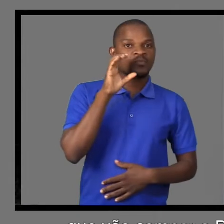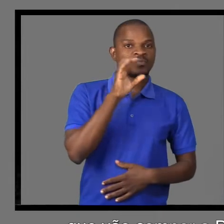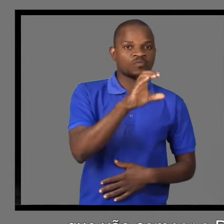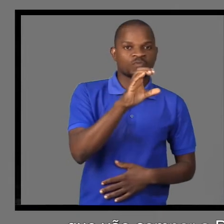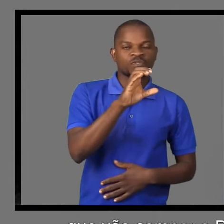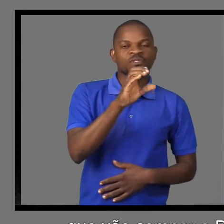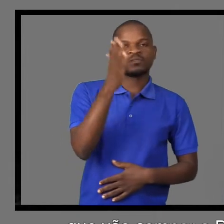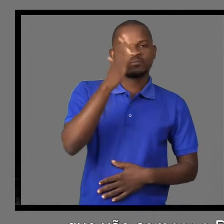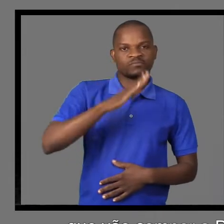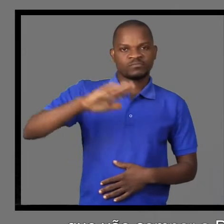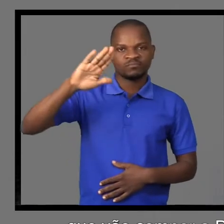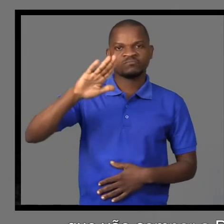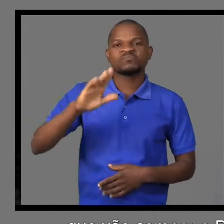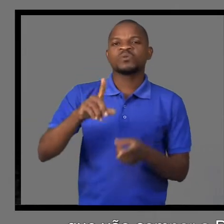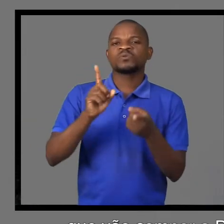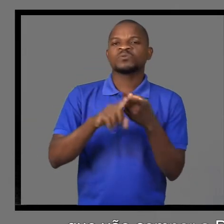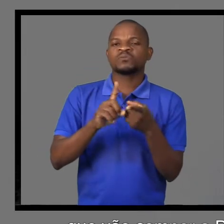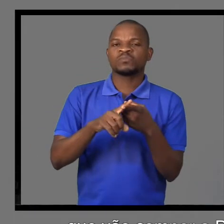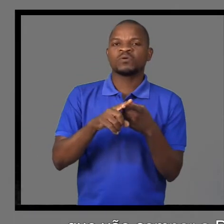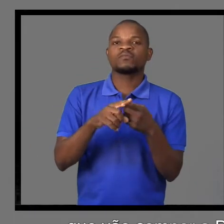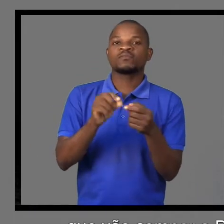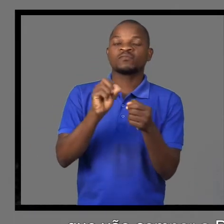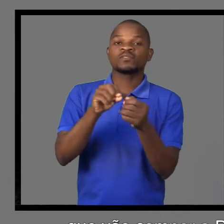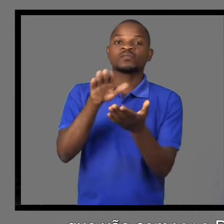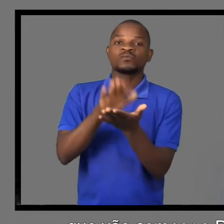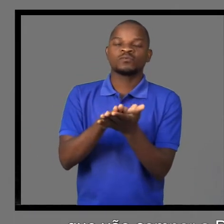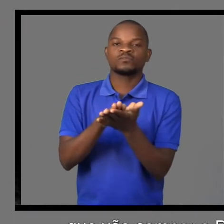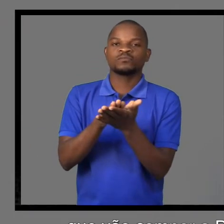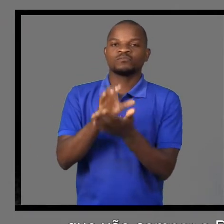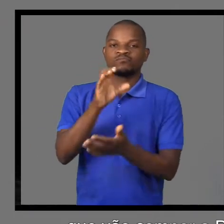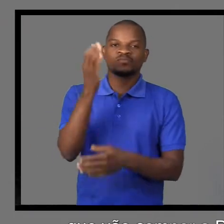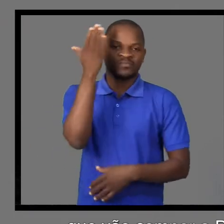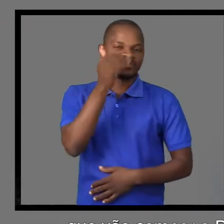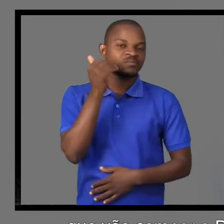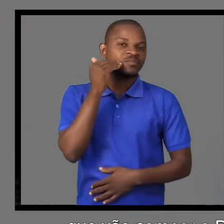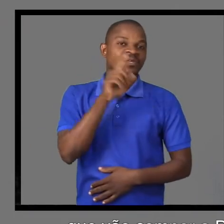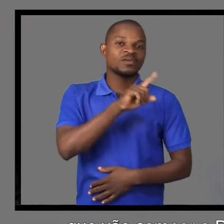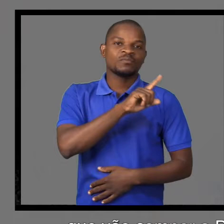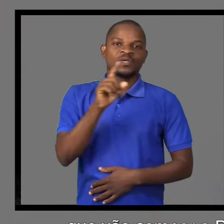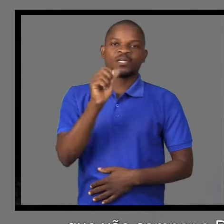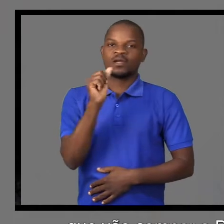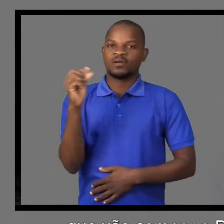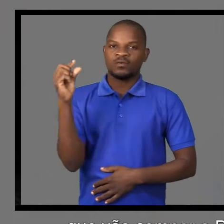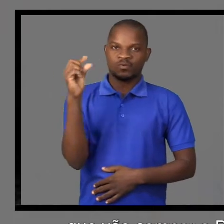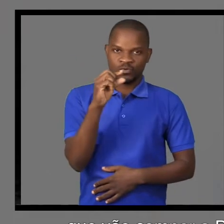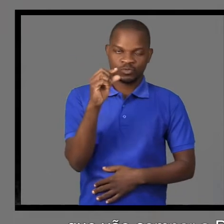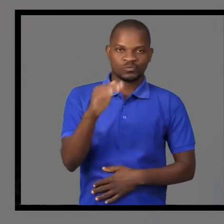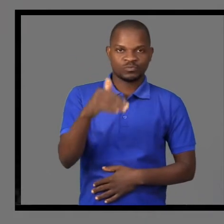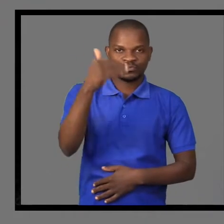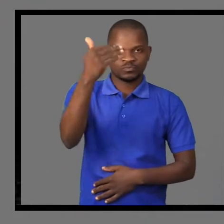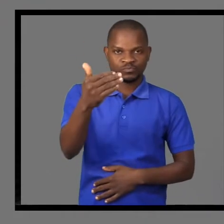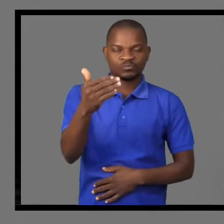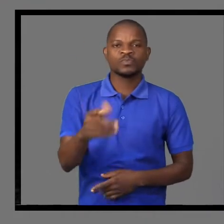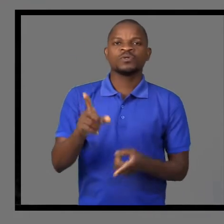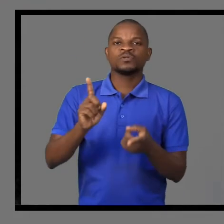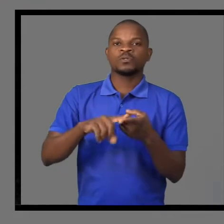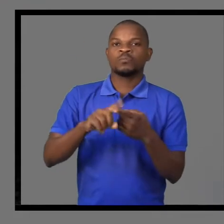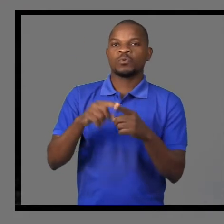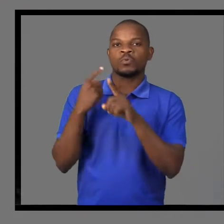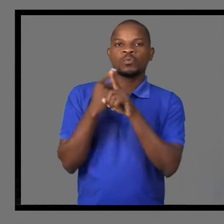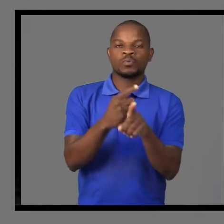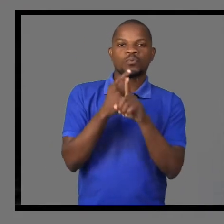desta província à fase nacional que vai decorrer em Manica no mês de agosto próximo. Os